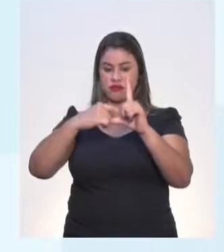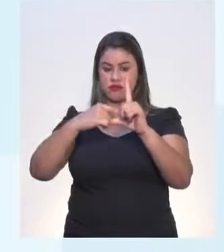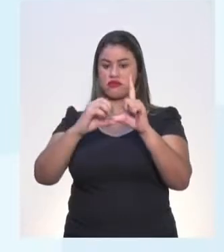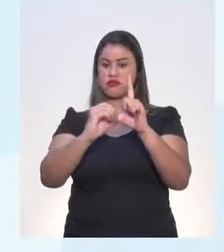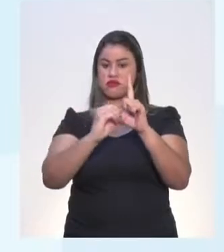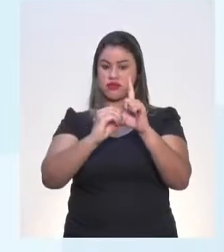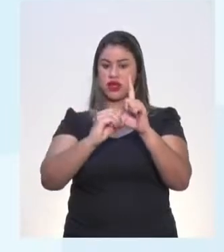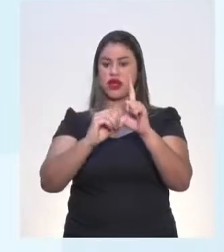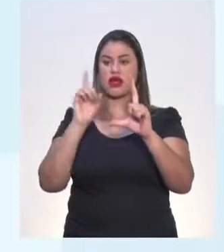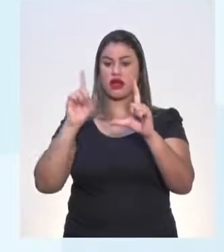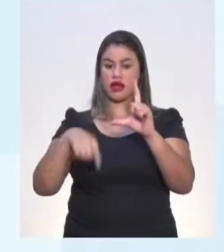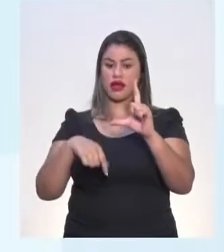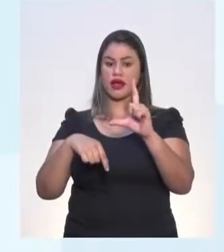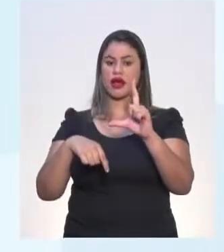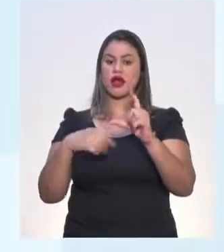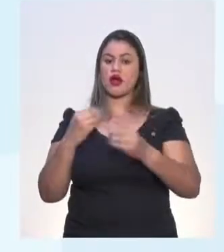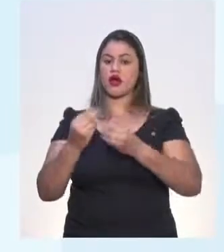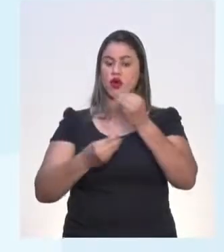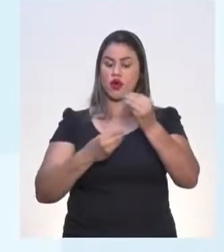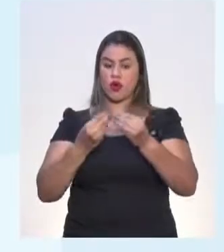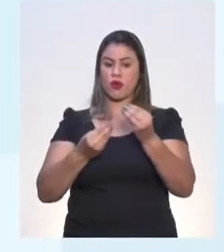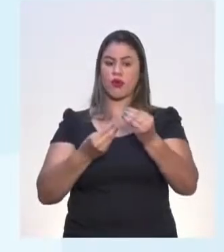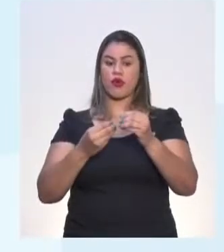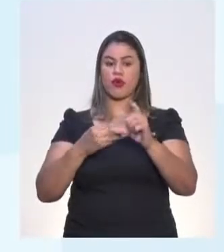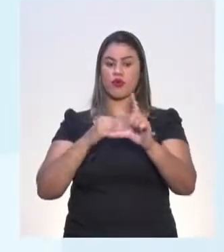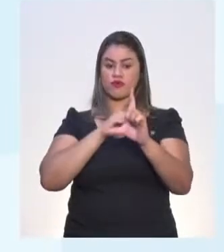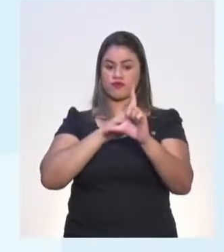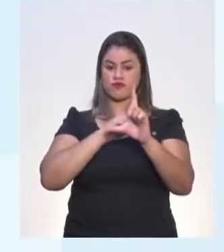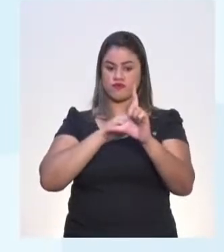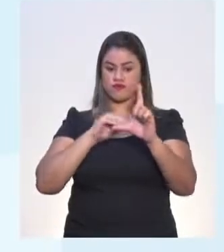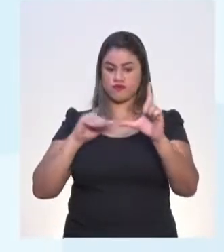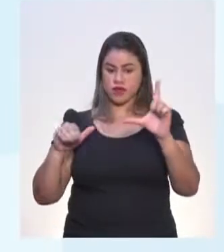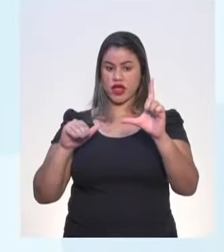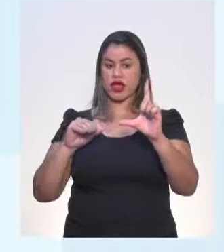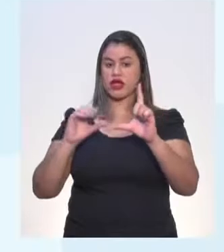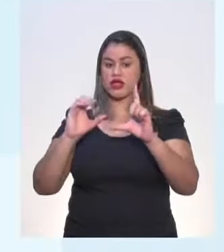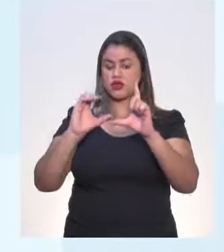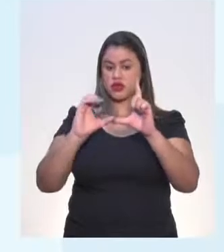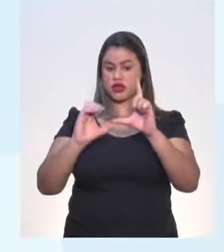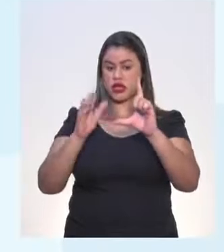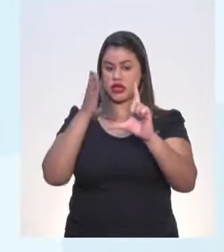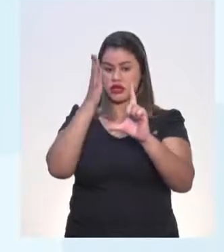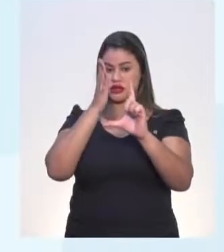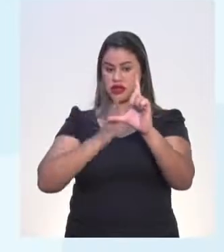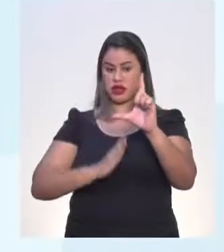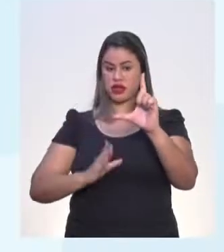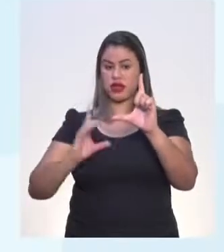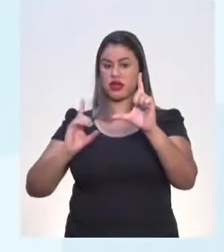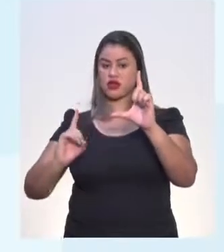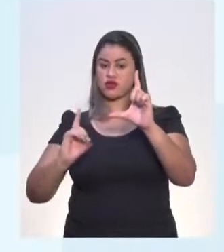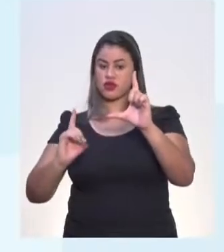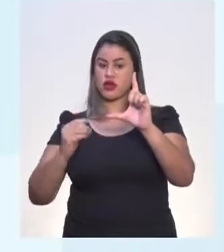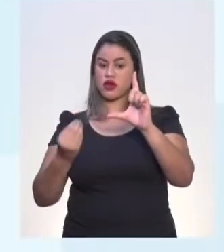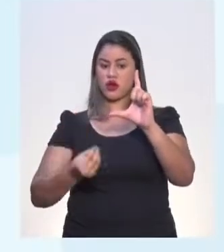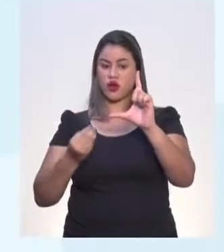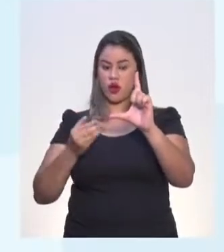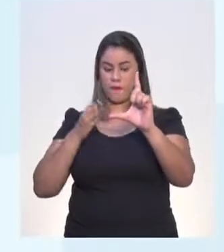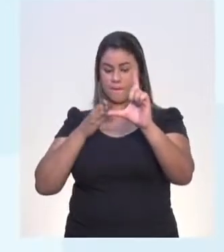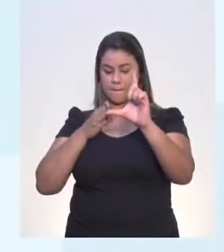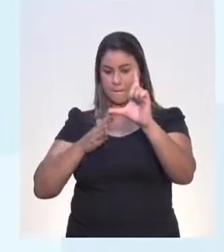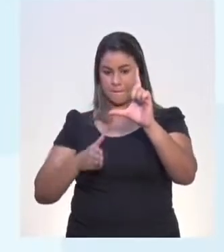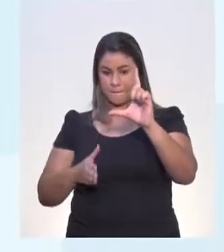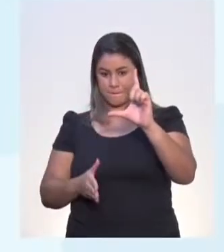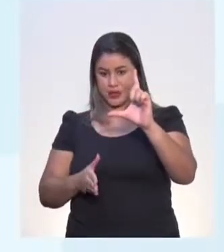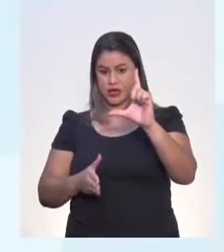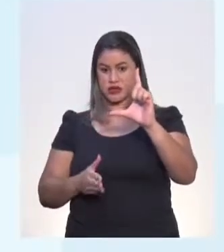se observado na vertical. O ponto C está em cima da reta e o ponto D ali ele está 2